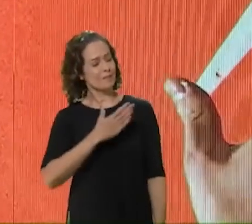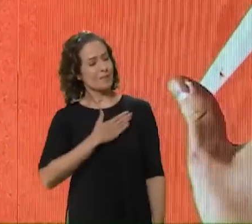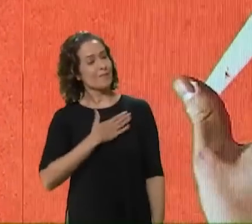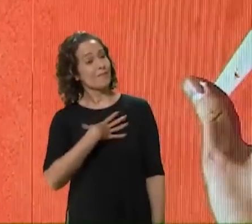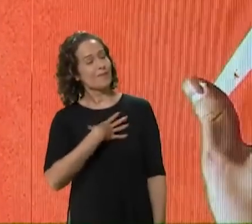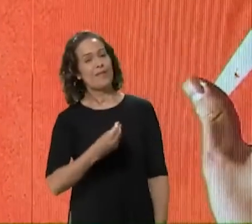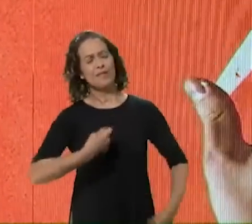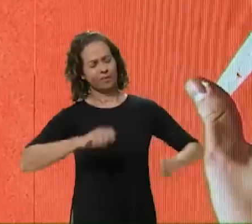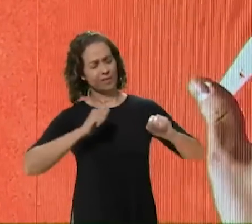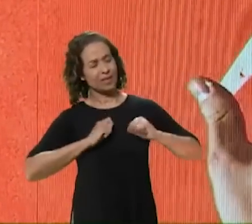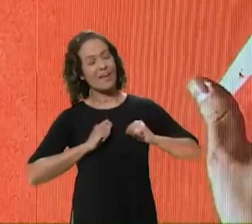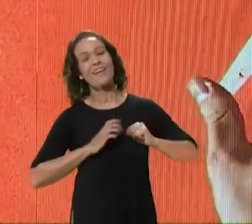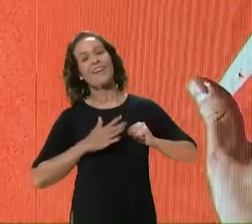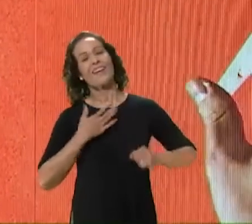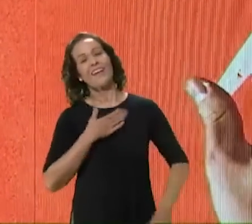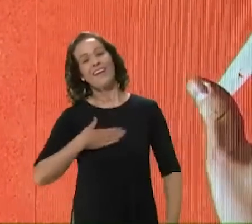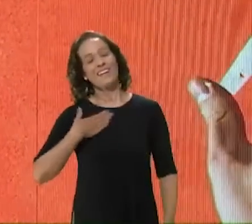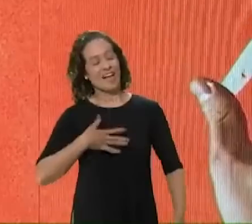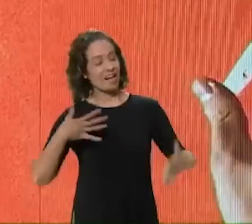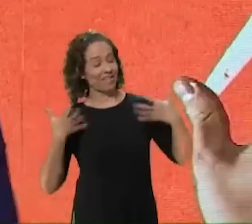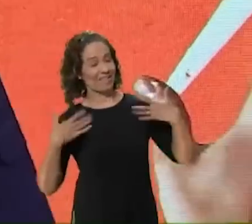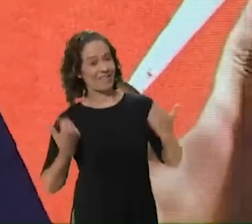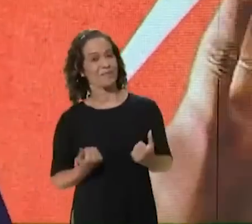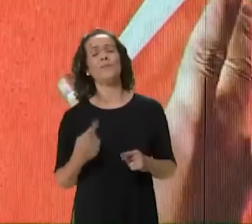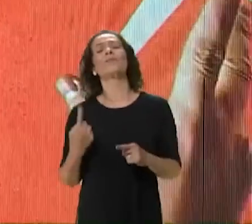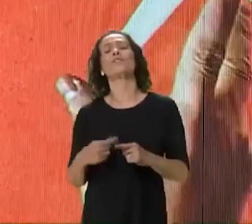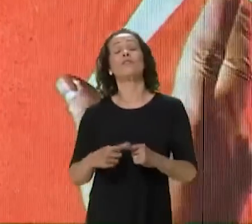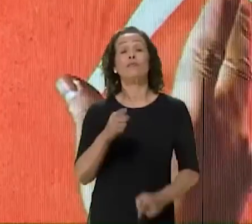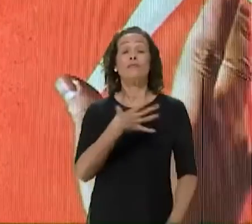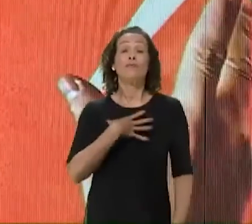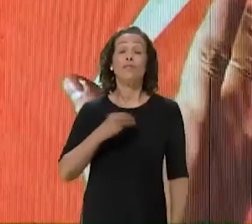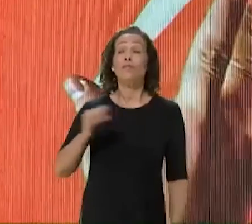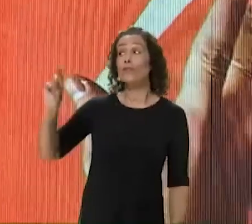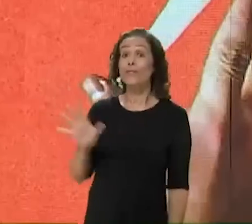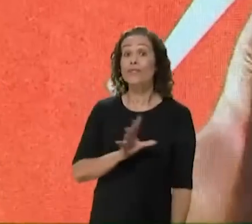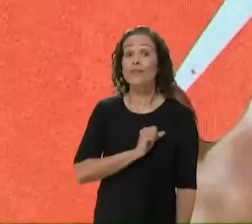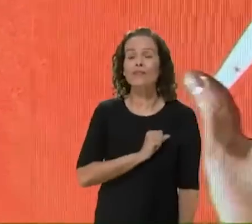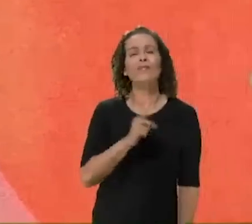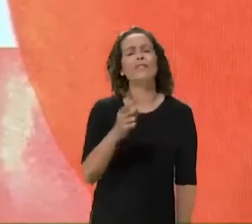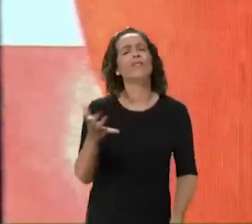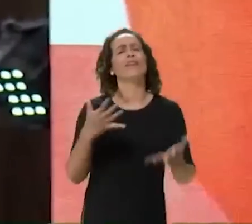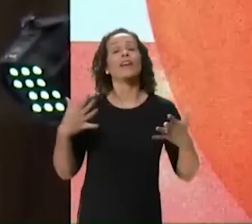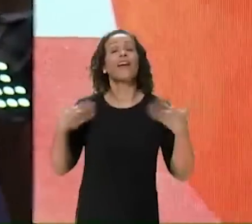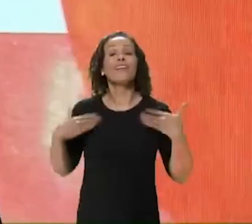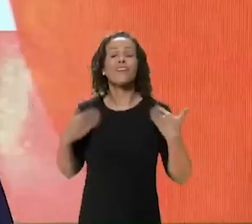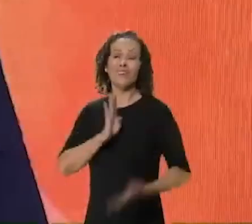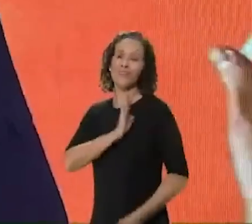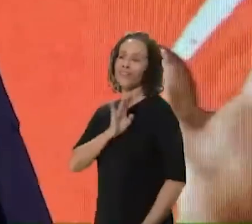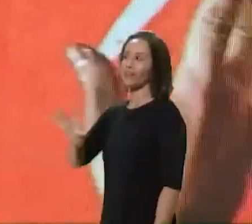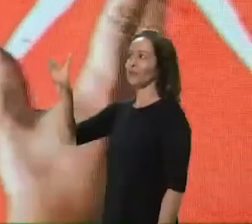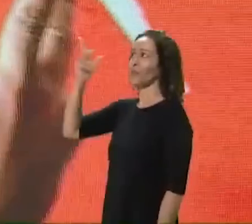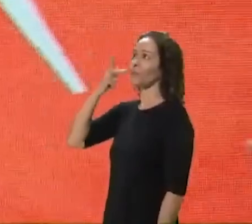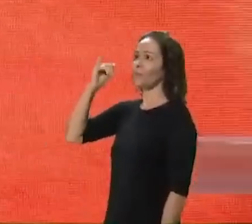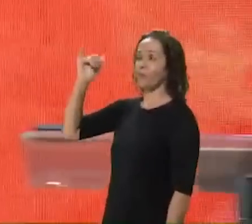Porque você é filho amado, o seu coração quer alegrar o coração do Pai. Aí você ora e lê sua Bíblia, busca a